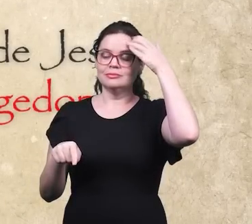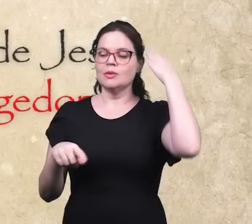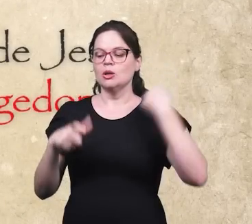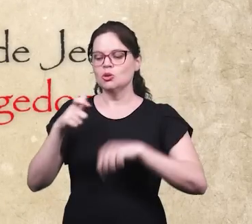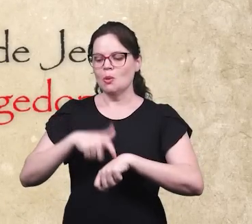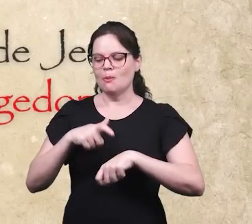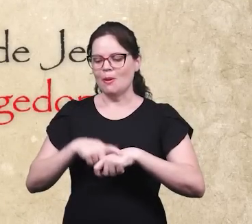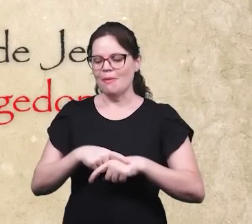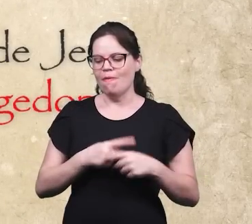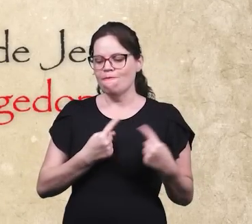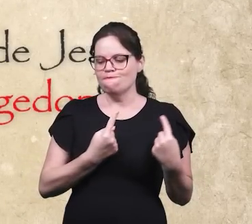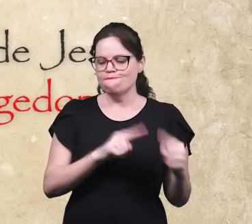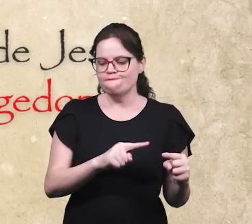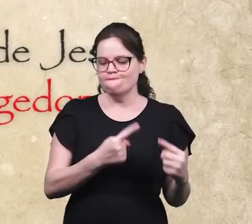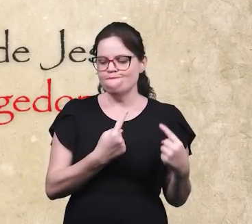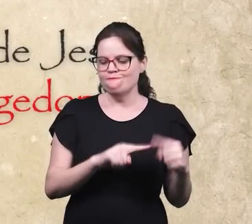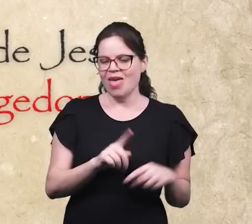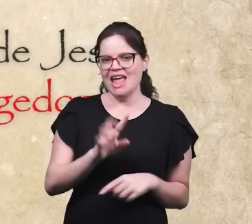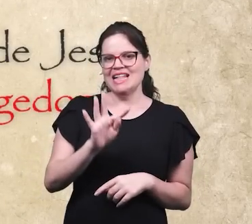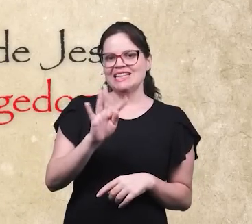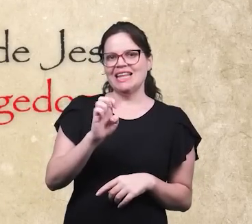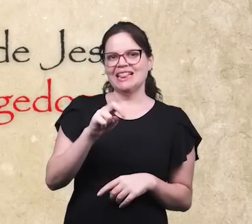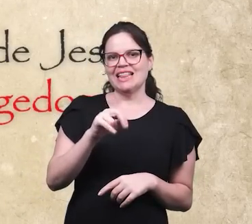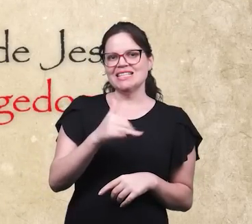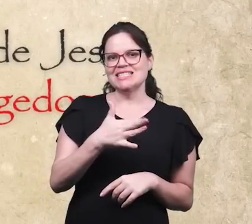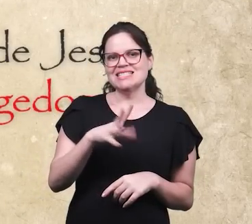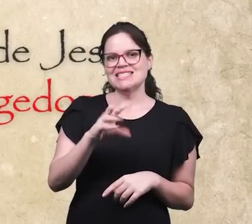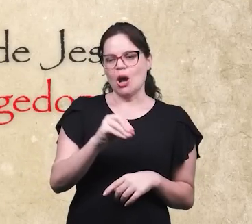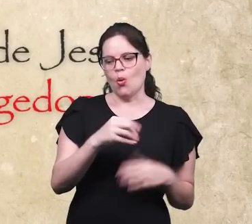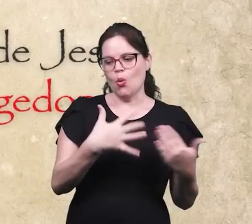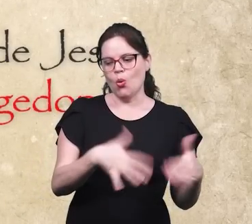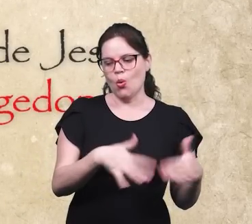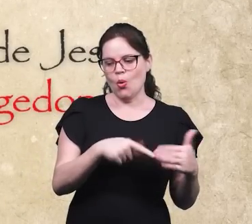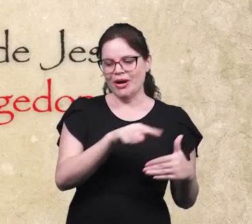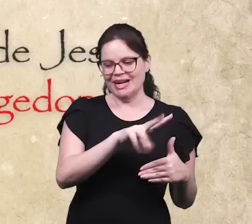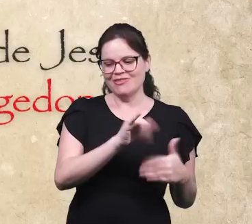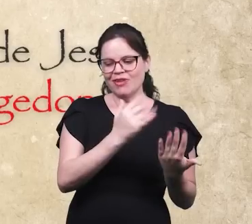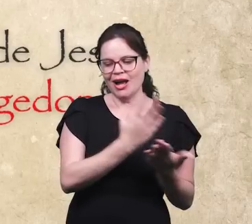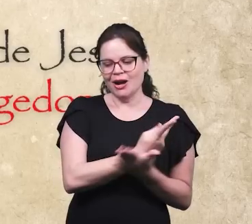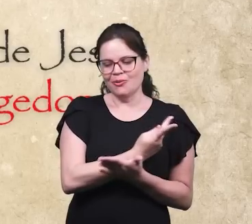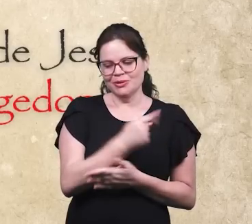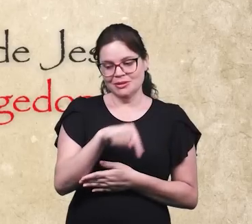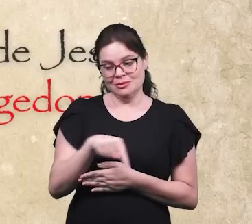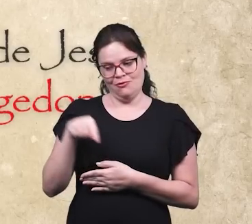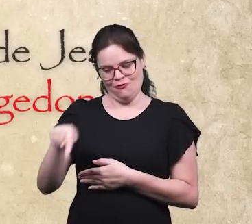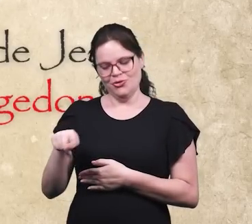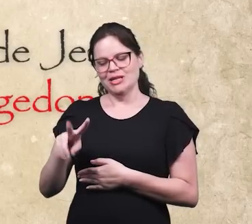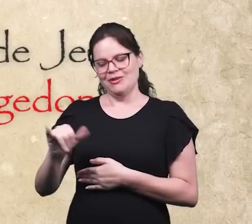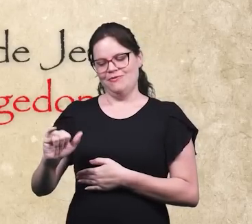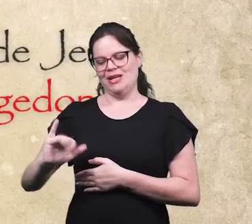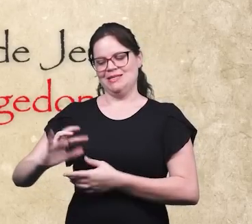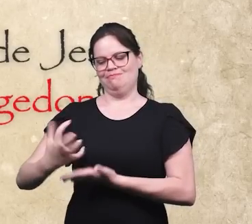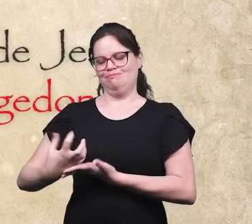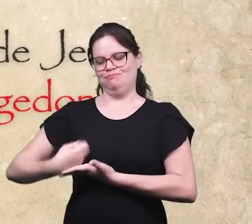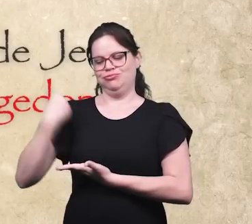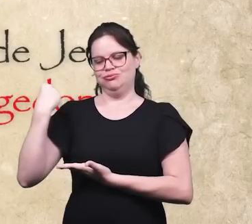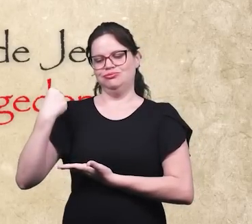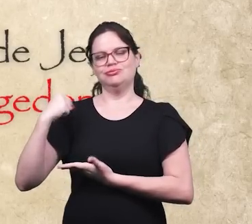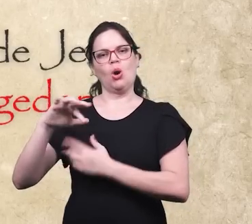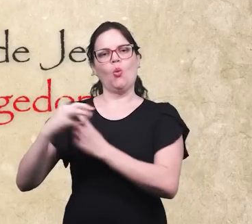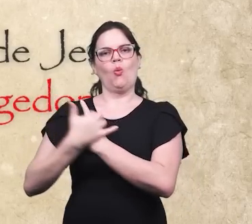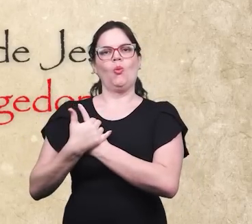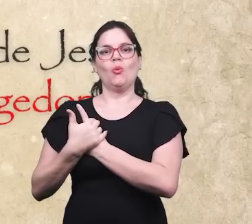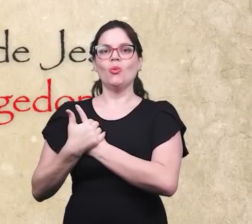da tentação que há de vir sobre a terra. A igreja será poupada, né, dessa